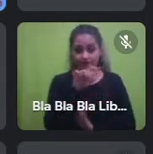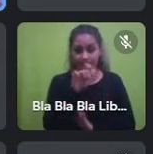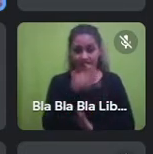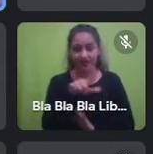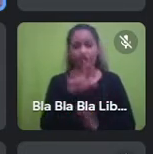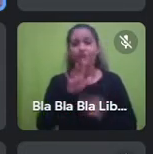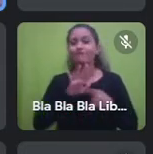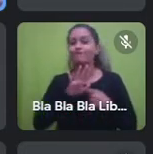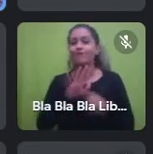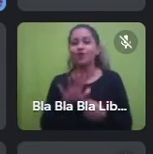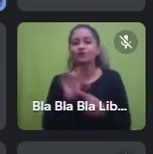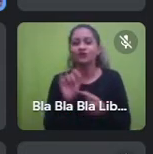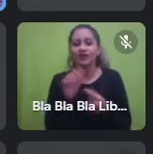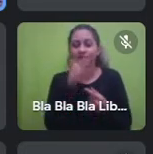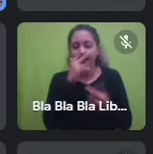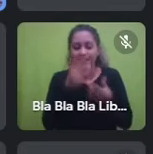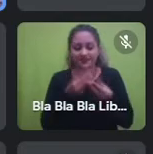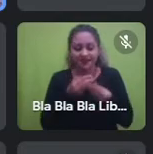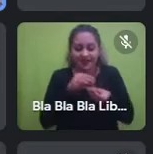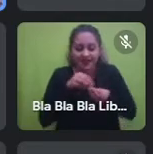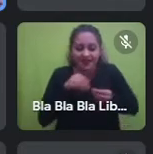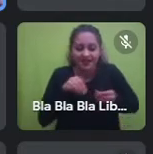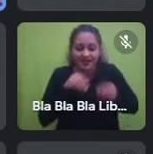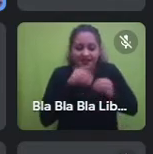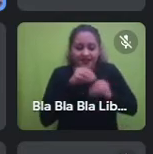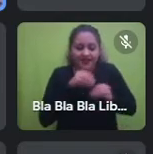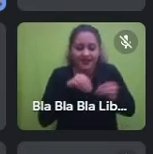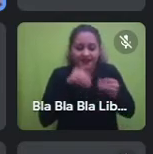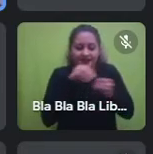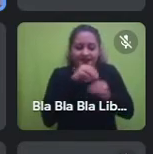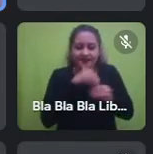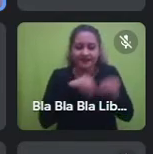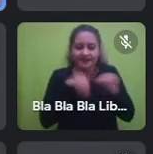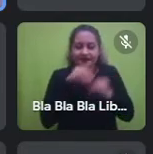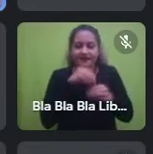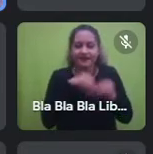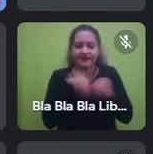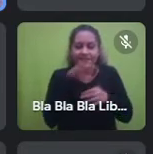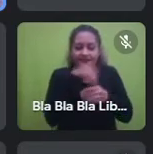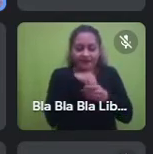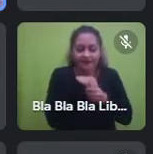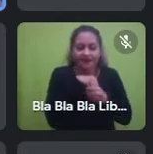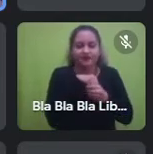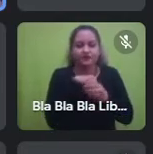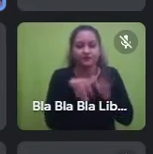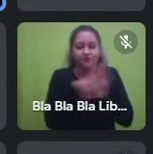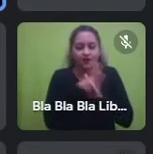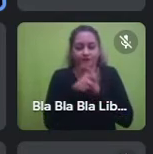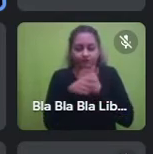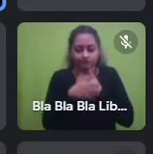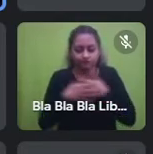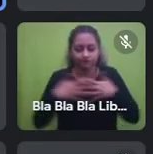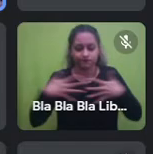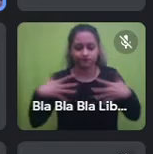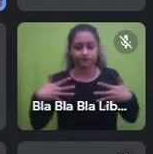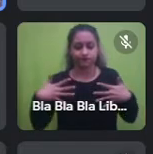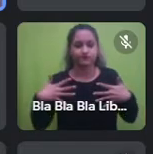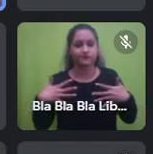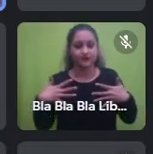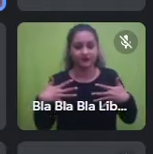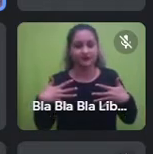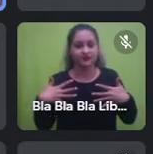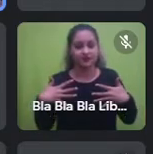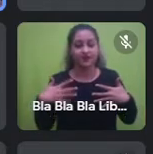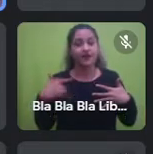aparecem como grânulos, né, dentro de um compartimento muscular, de um compartimento tecidual.